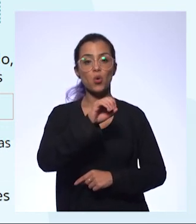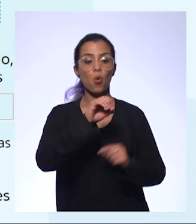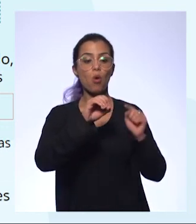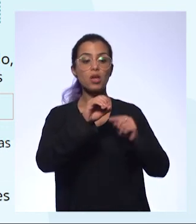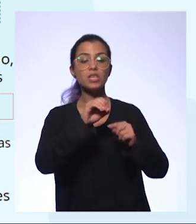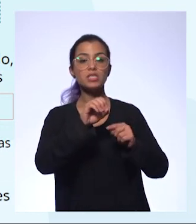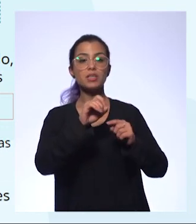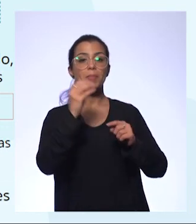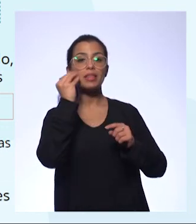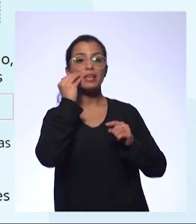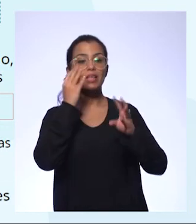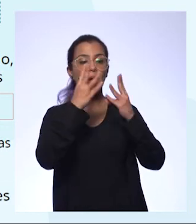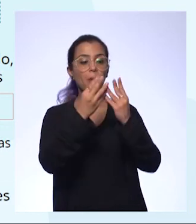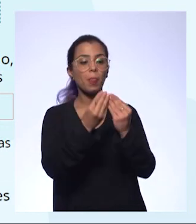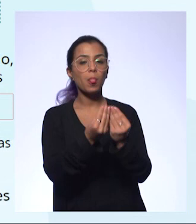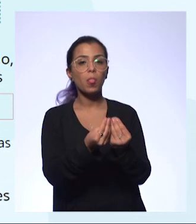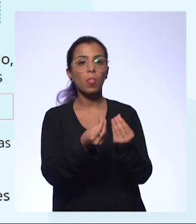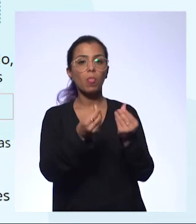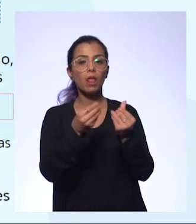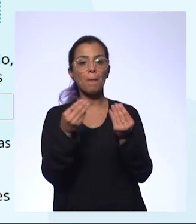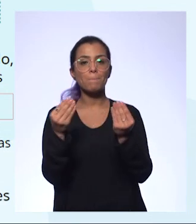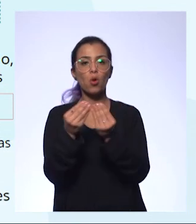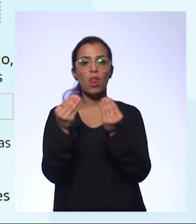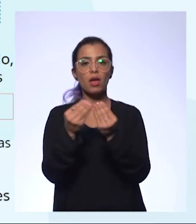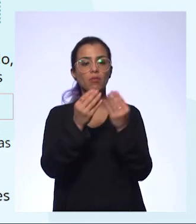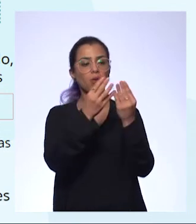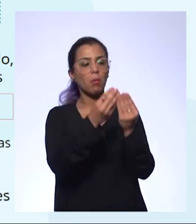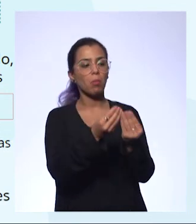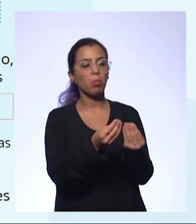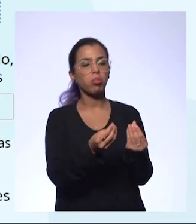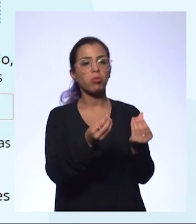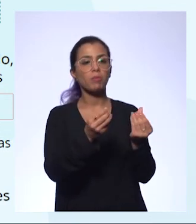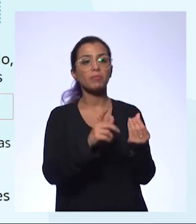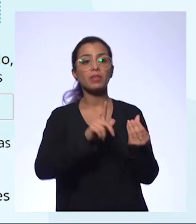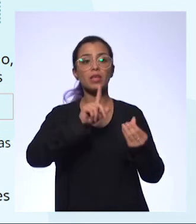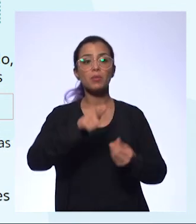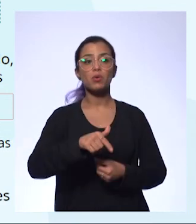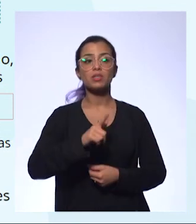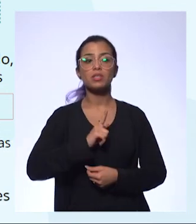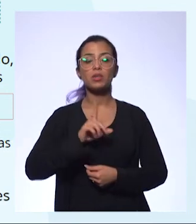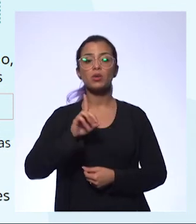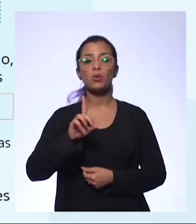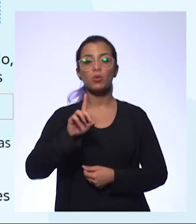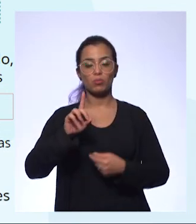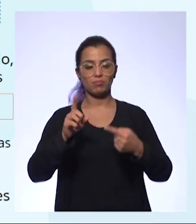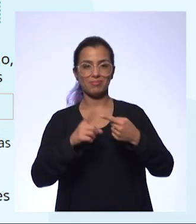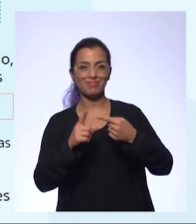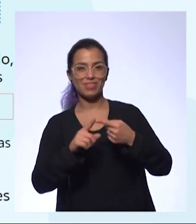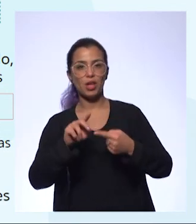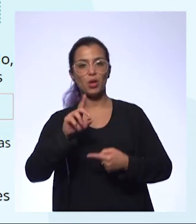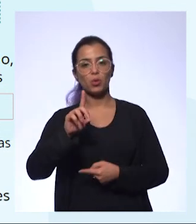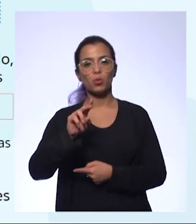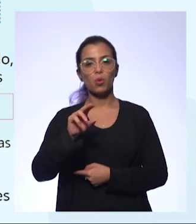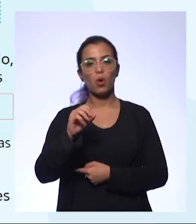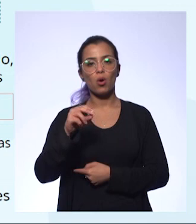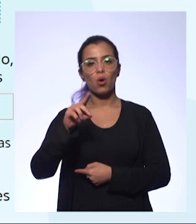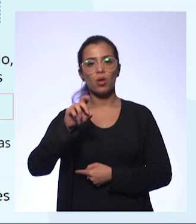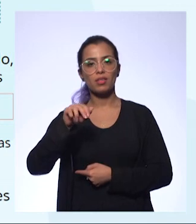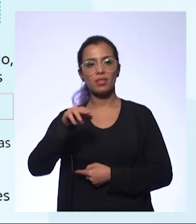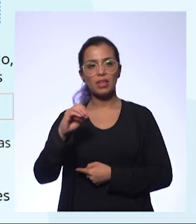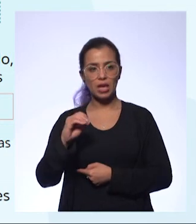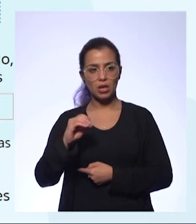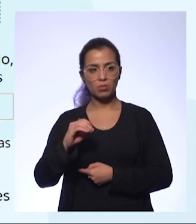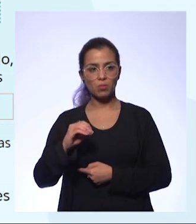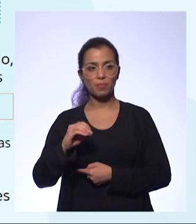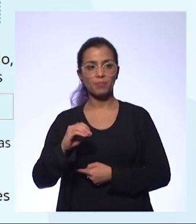tá? Depois que passou dessa parte, gente, do duodeno, que ali tem cerca de 20 centímetros quando começa, né, o intestino